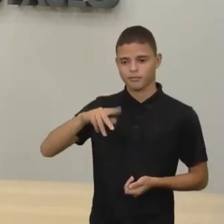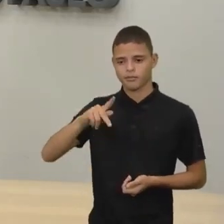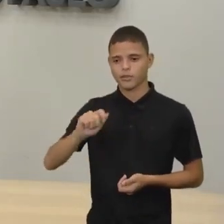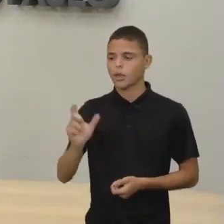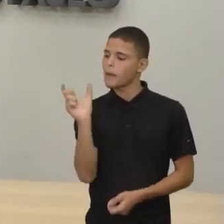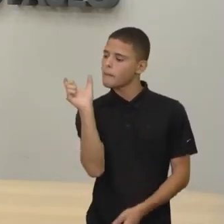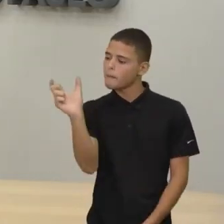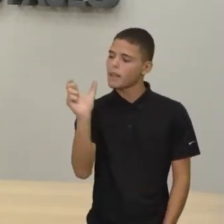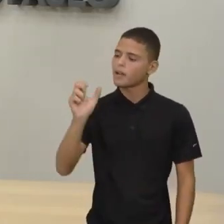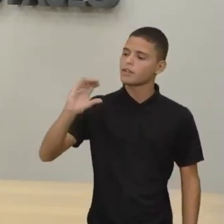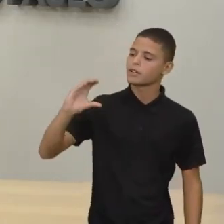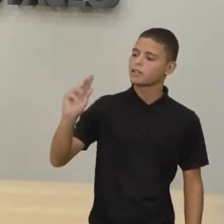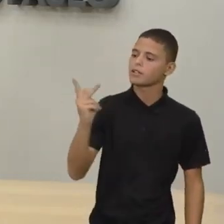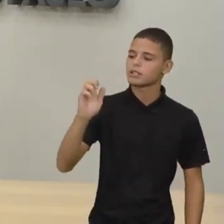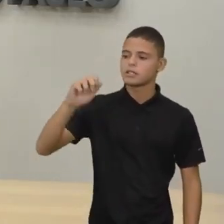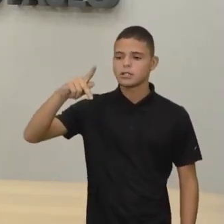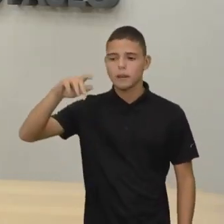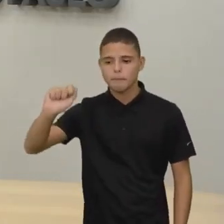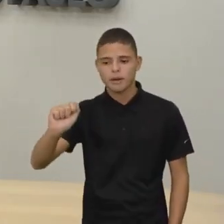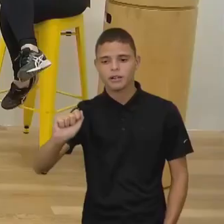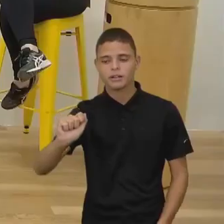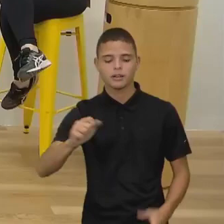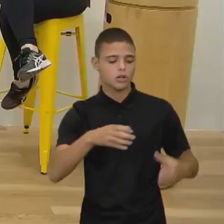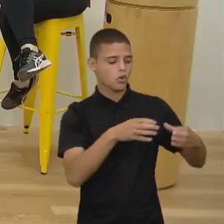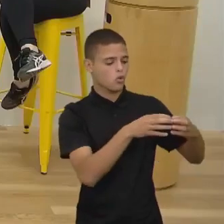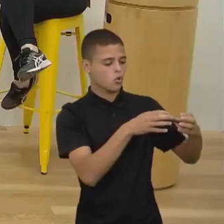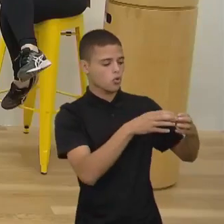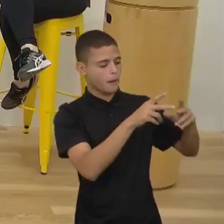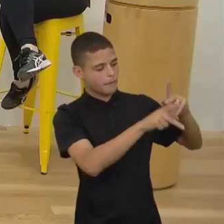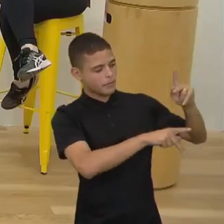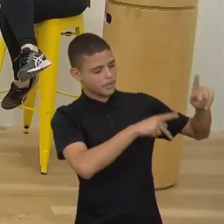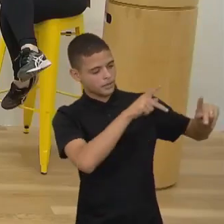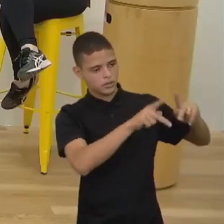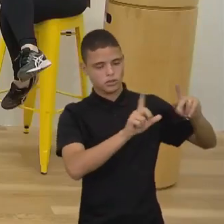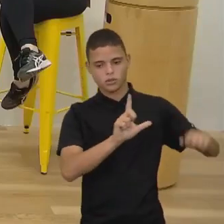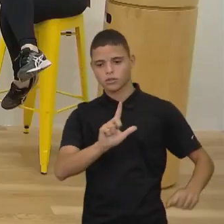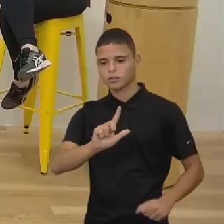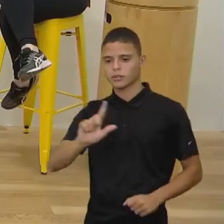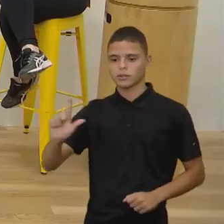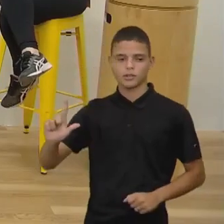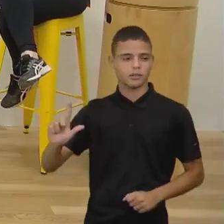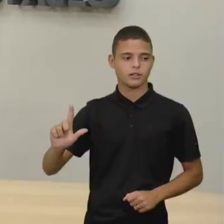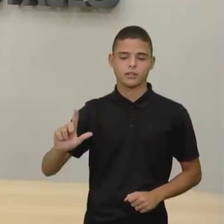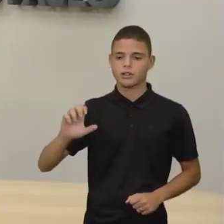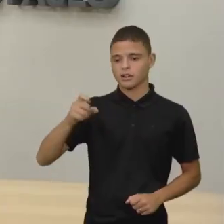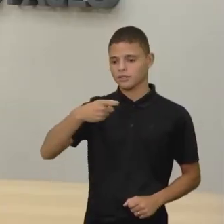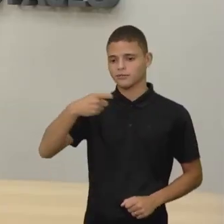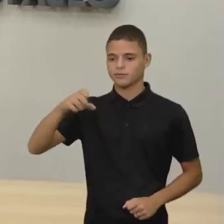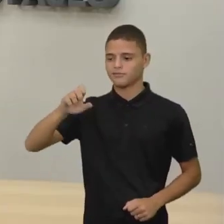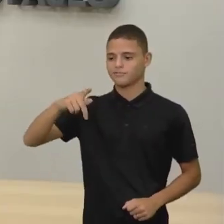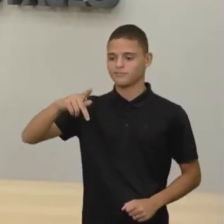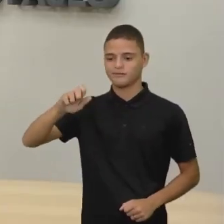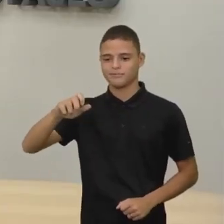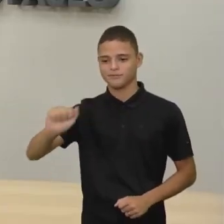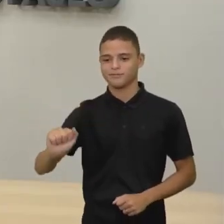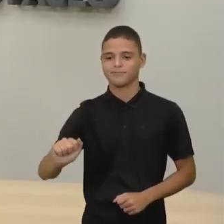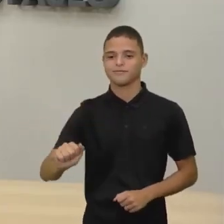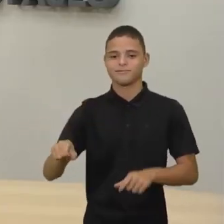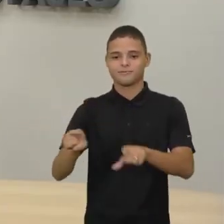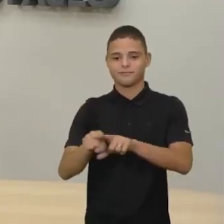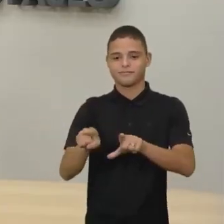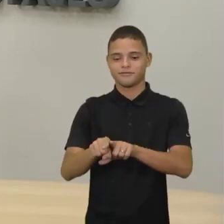Sherpa aí quer dizer povo do leste, Olha. pela língua tibetana. Eu pesquisei aqui, estava aqui, ó. E o neozelandês, ele conseguiu